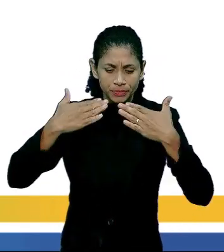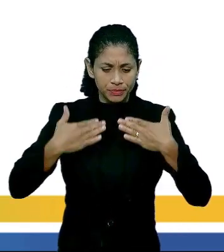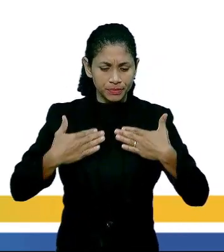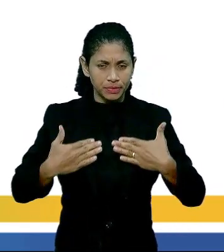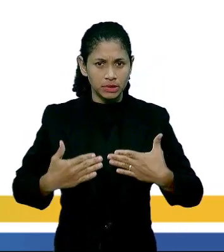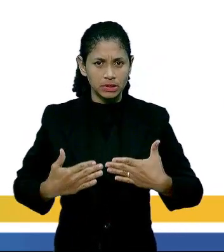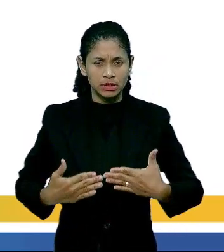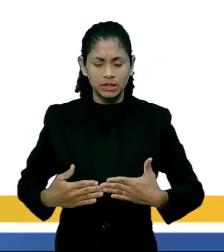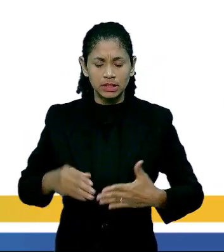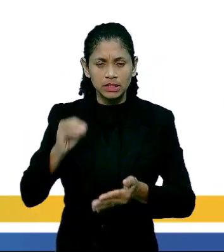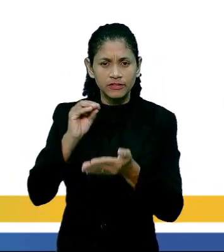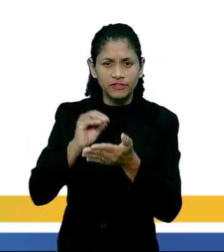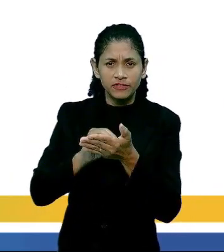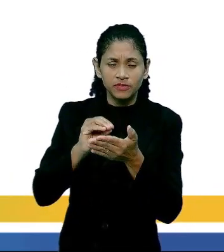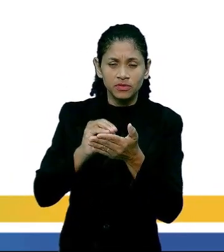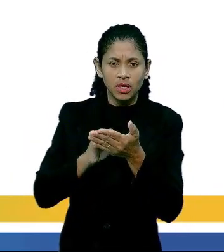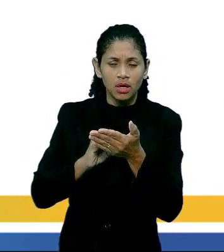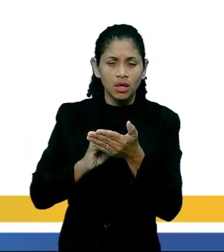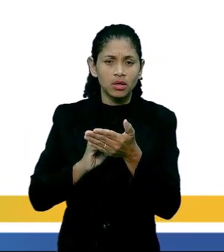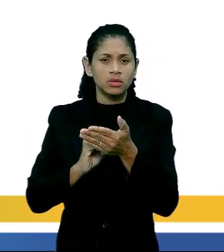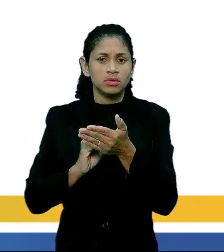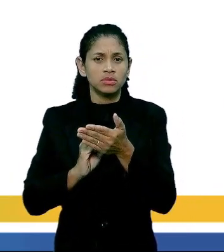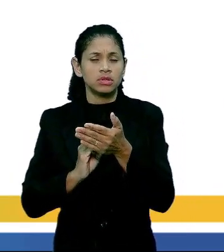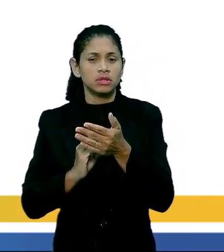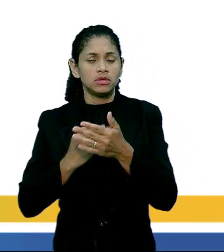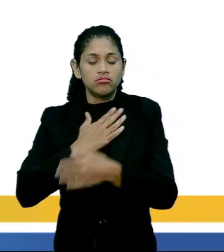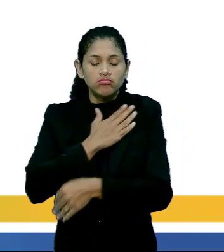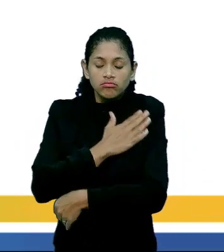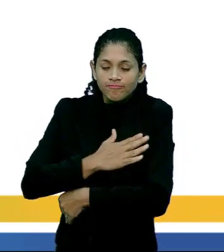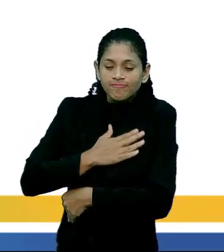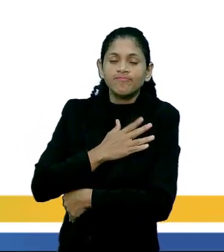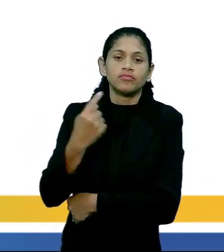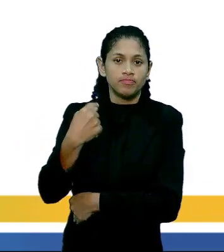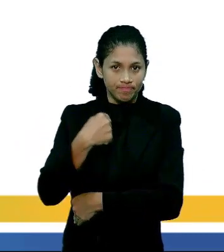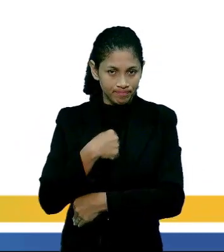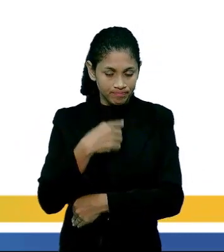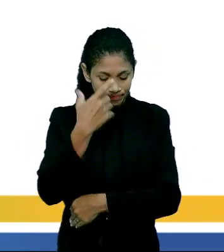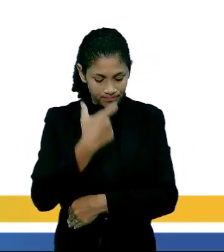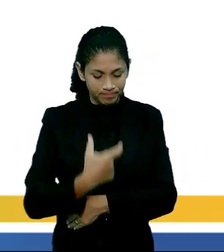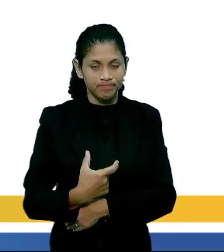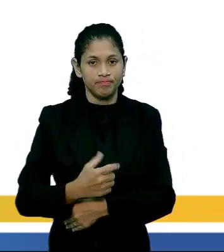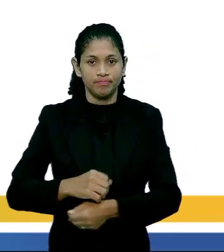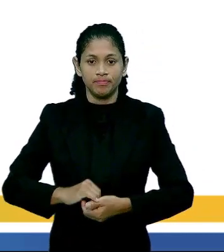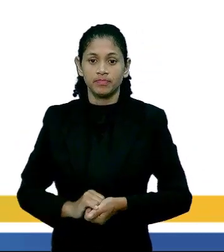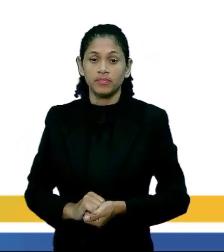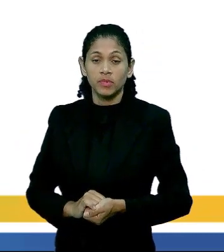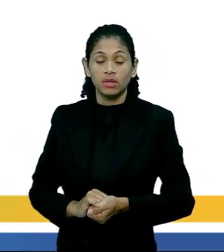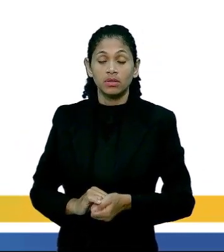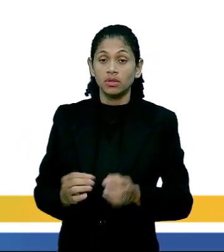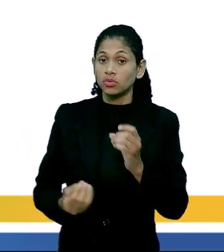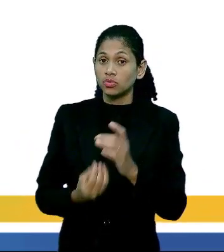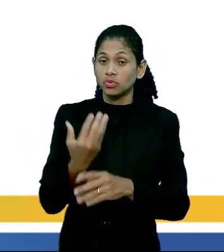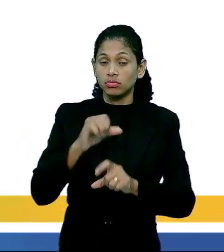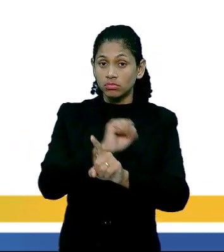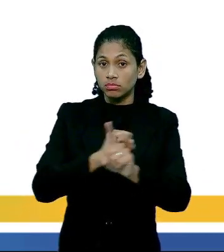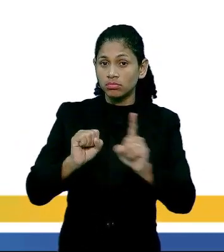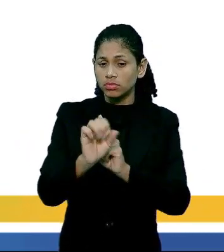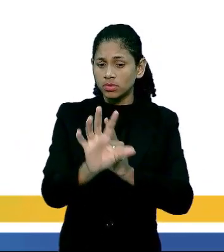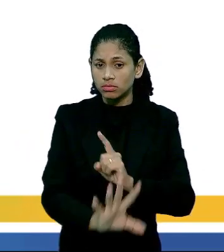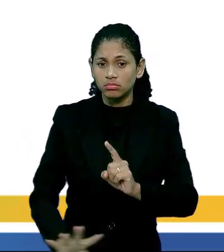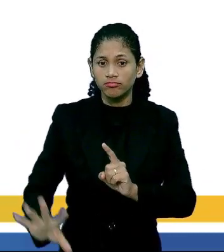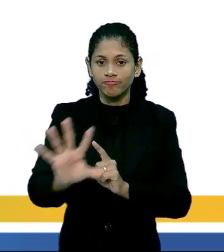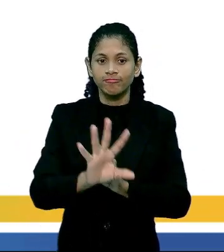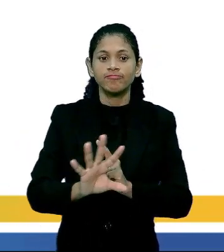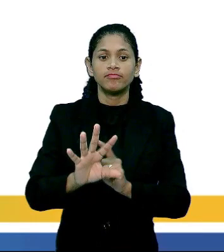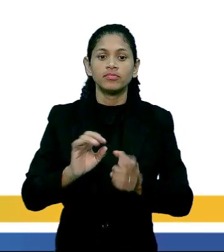insatisfação consigo. Nessa busca incessante pelo ideal, vindo pela mídia, cria uma sociedade tóxica e autodestrutiva. Já